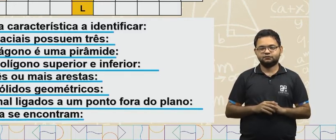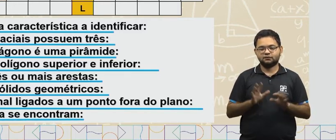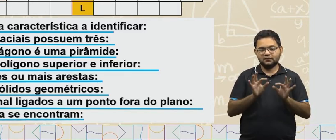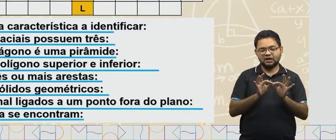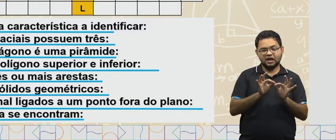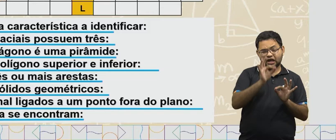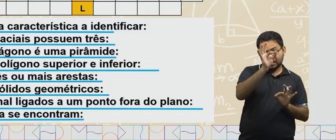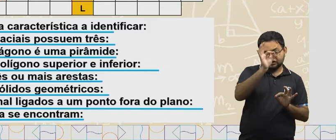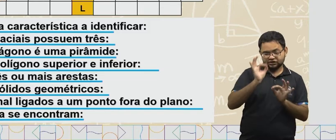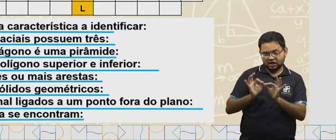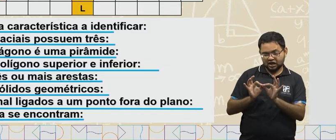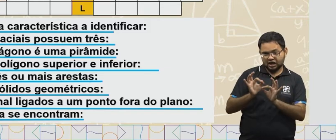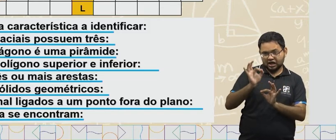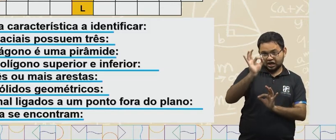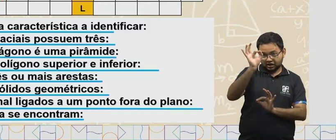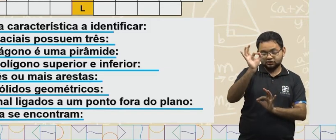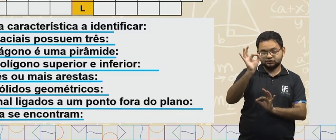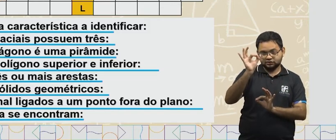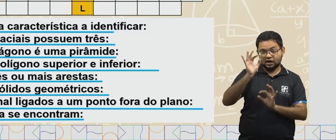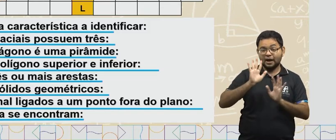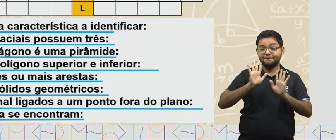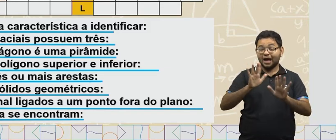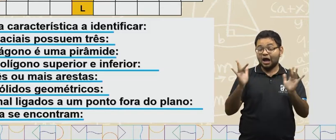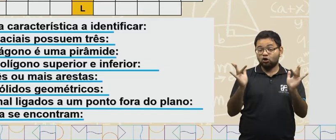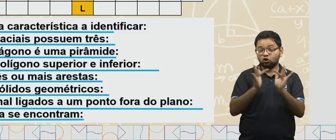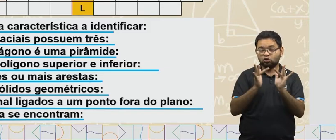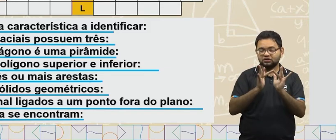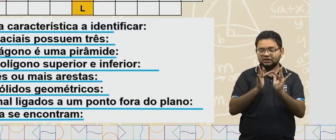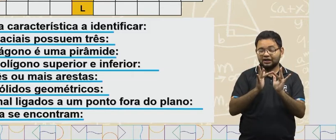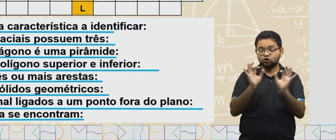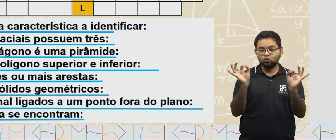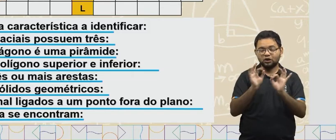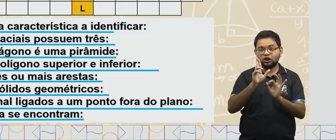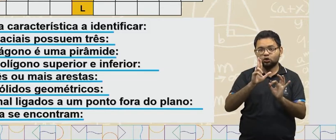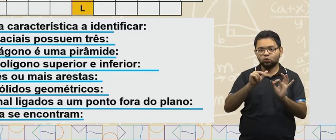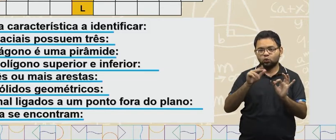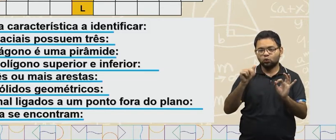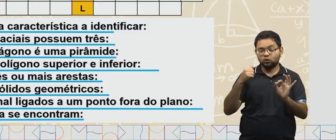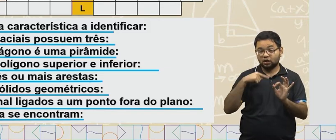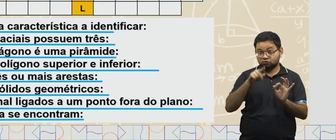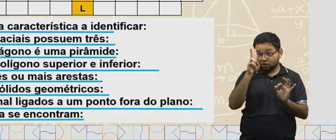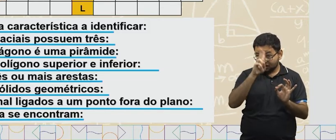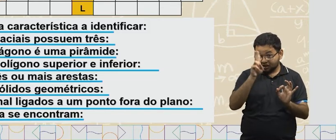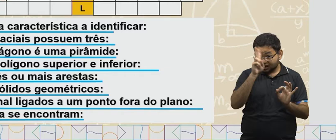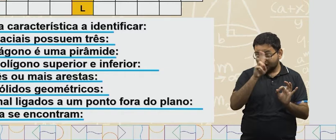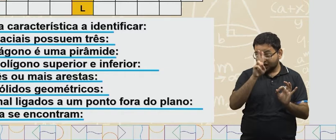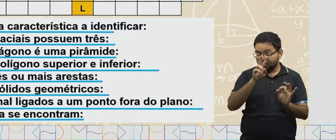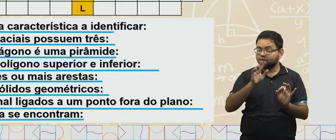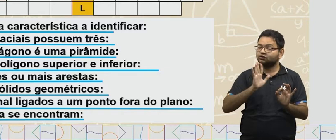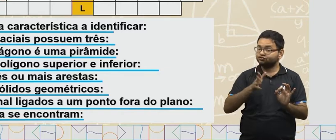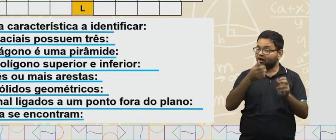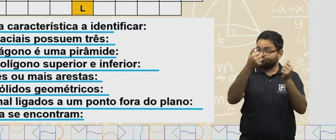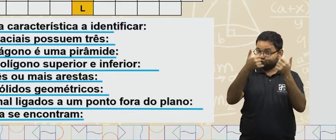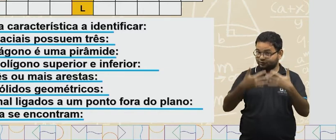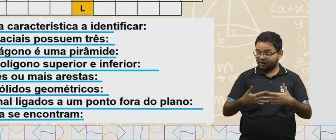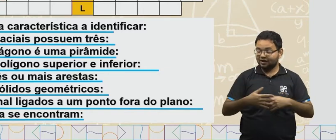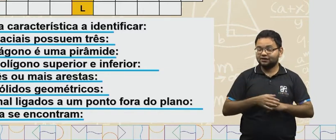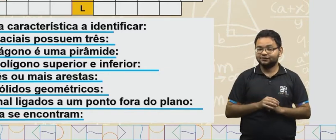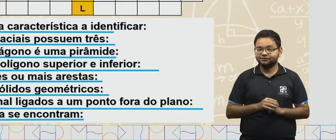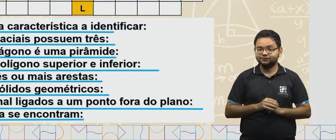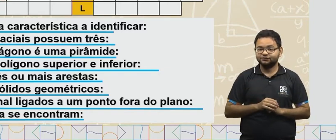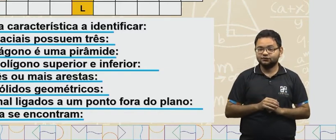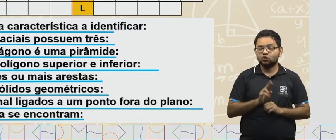Retas lado a lado que nunca se cruzam. Lembra? Lembra do que nós vimos